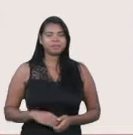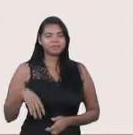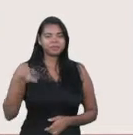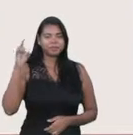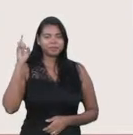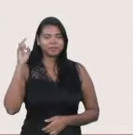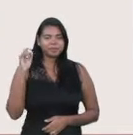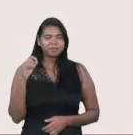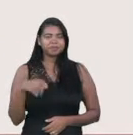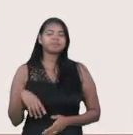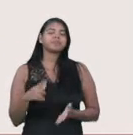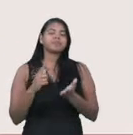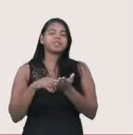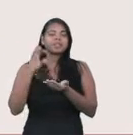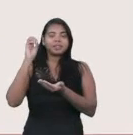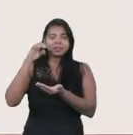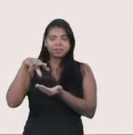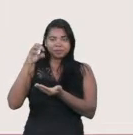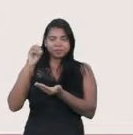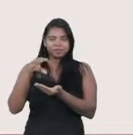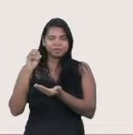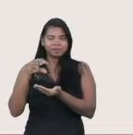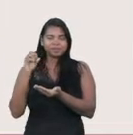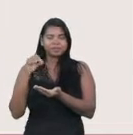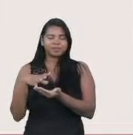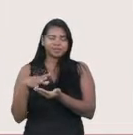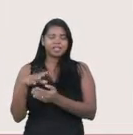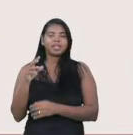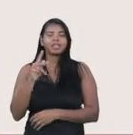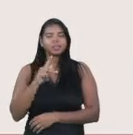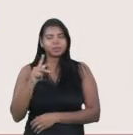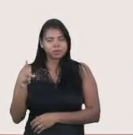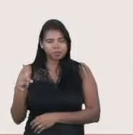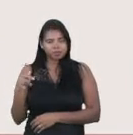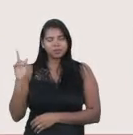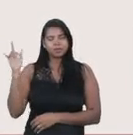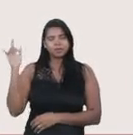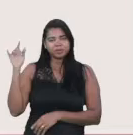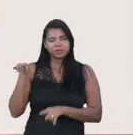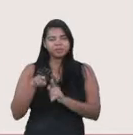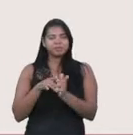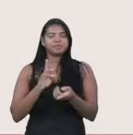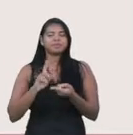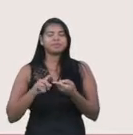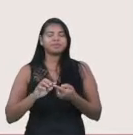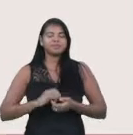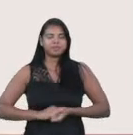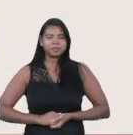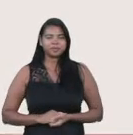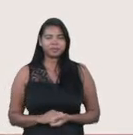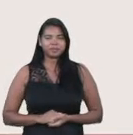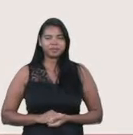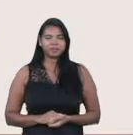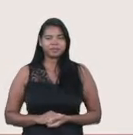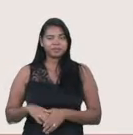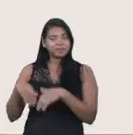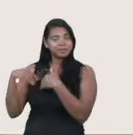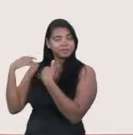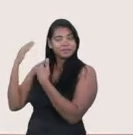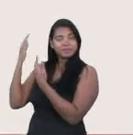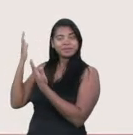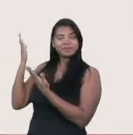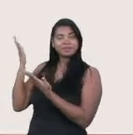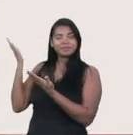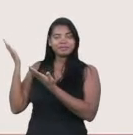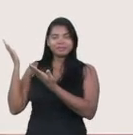marcando o EducaPE e marcando esse que vos fala, Paulo Vieira, hipnose. Aí você diz, hipnose é porque eu